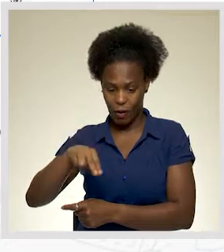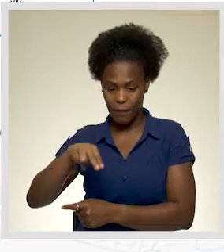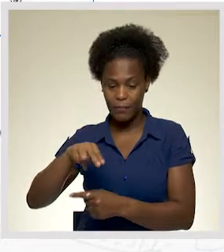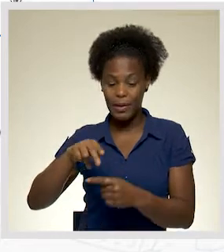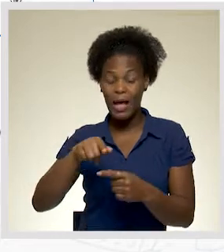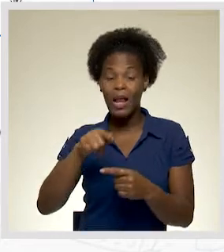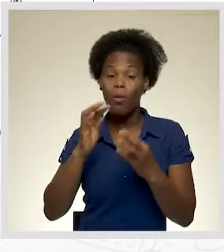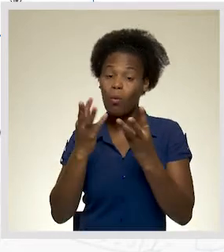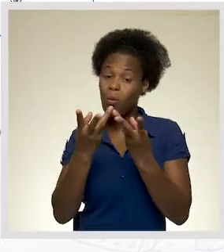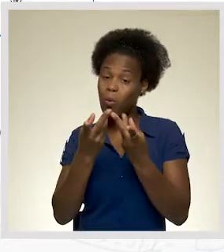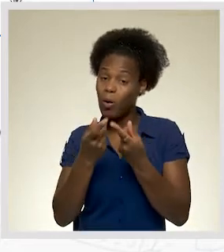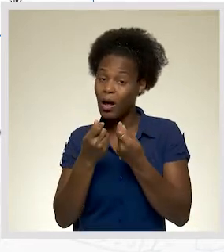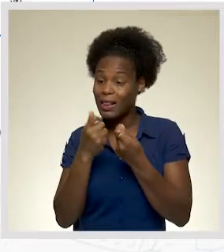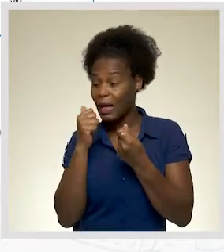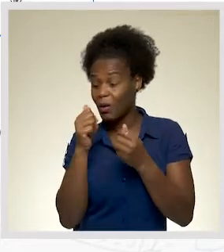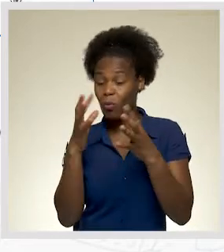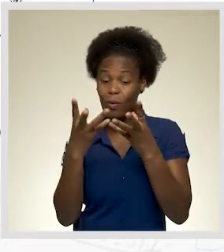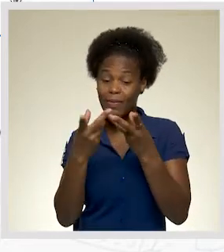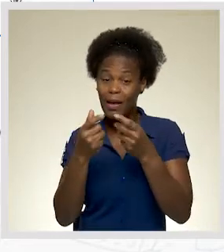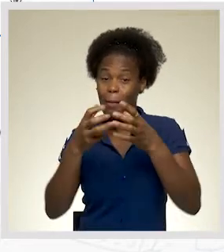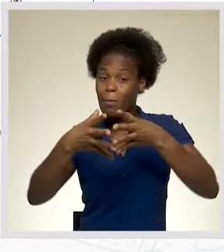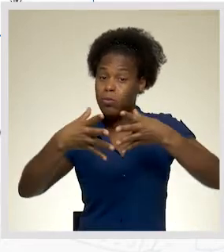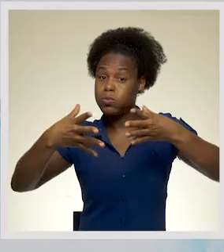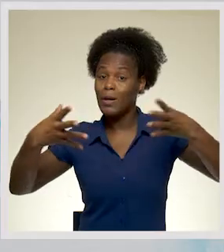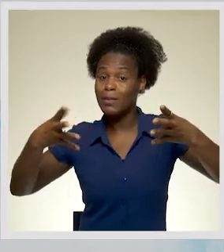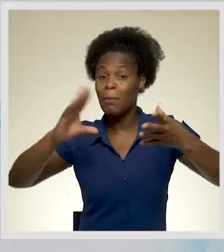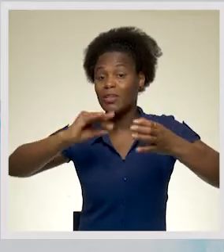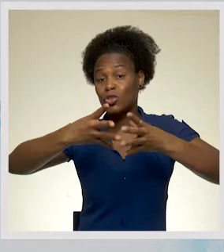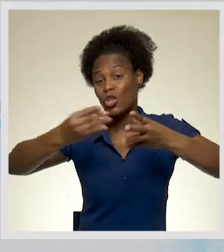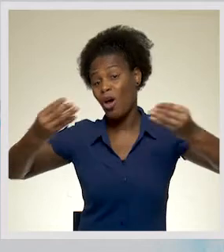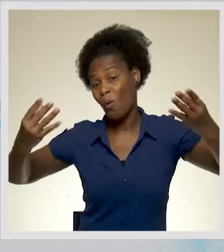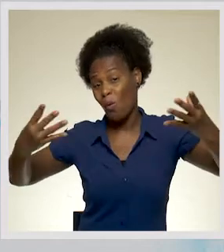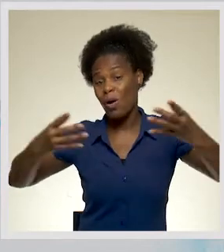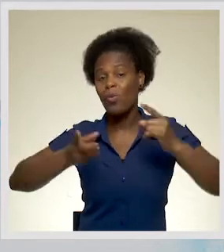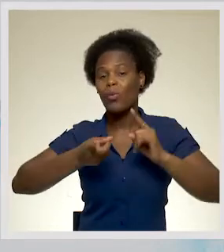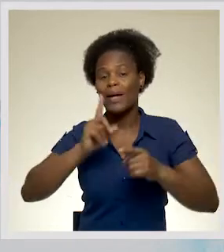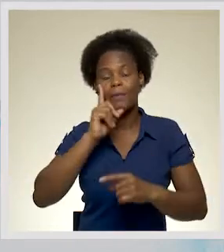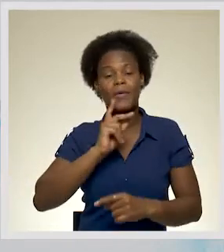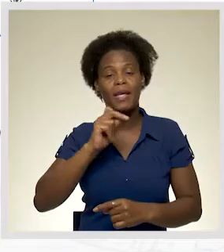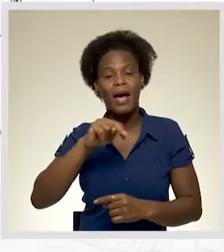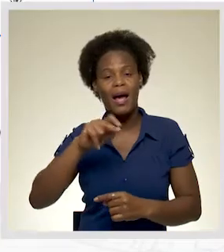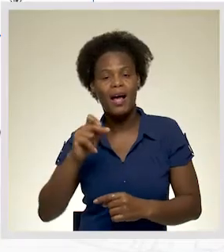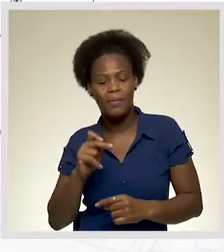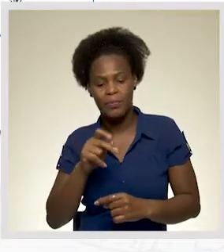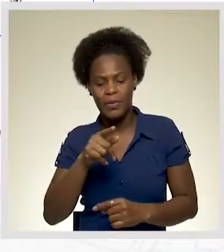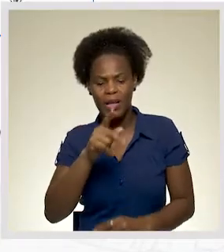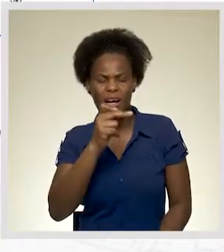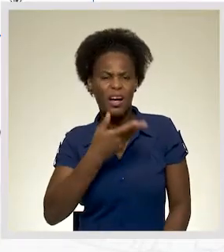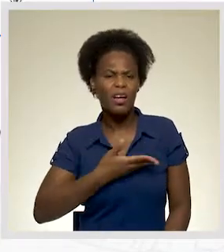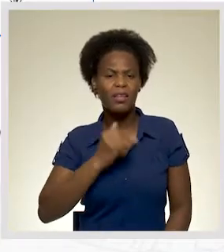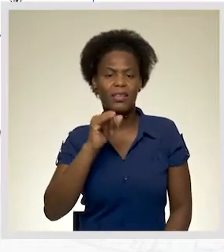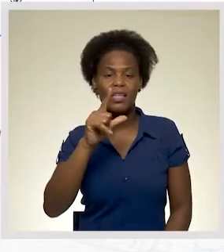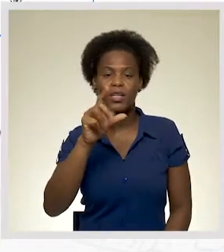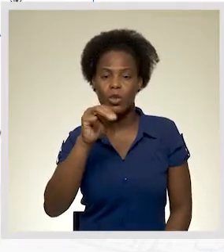quantidade maior do que a Ana. E quantos balões tem o Adilson? É claro, sei que